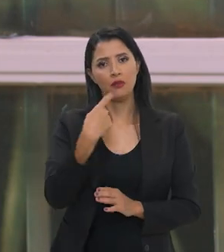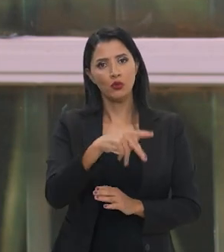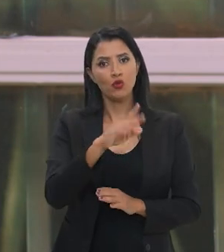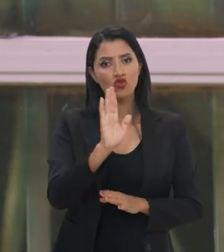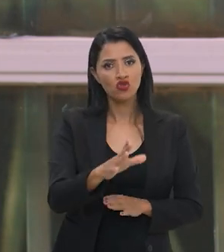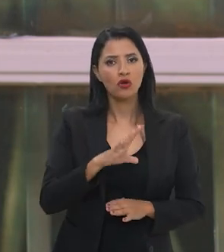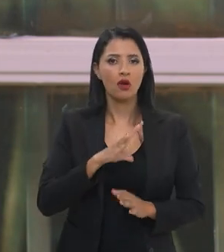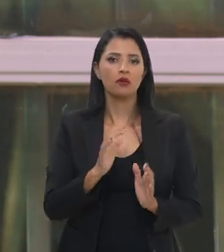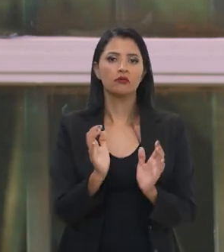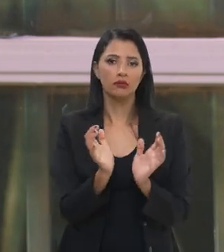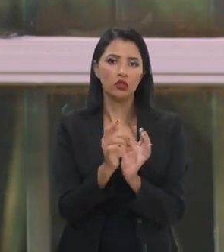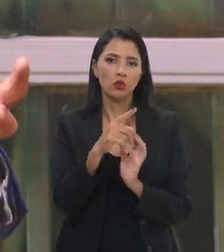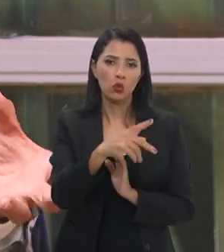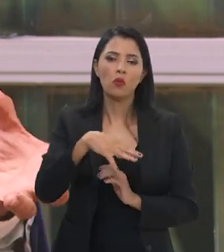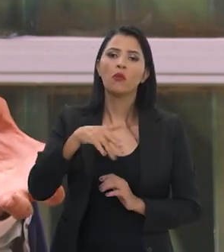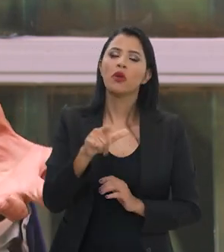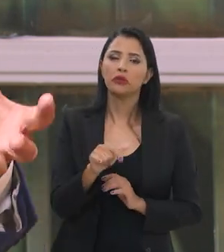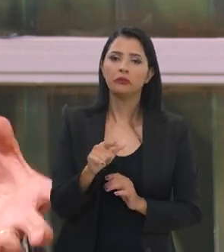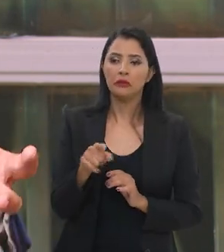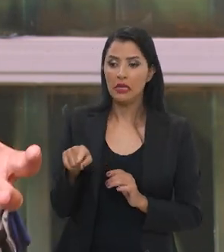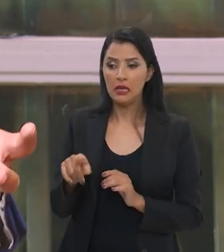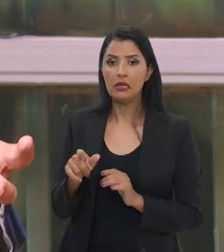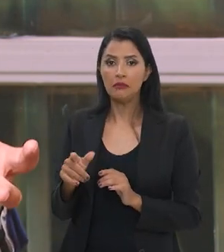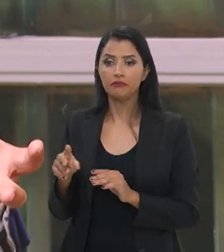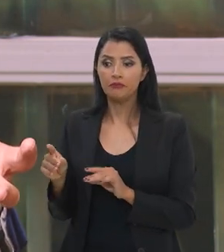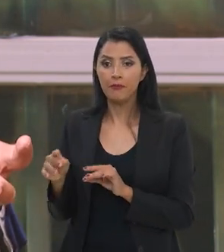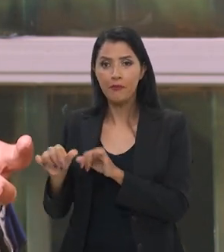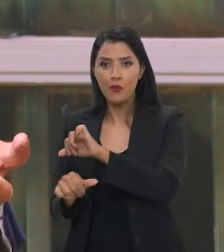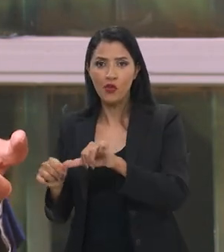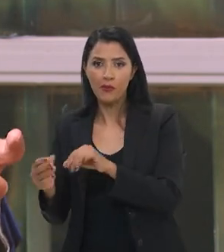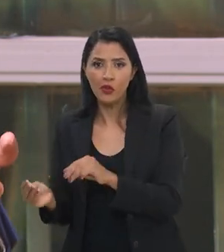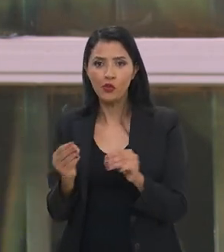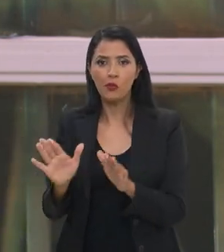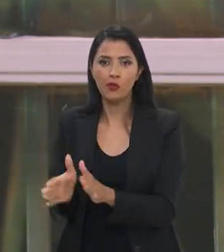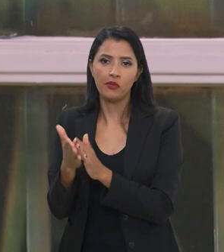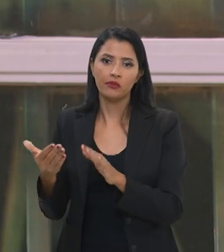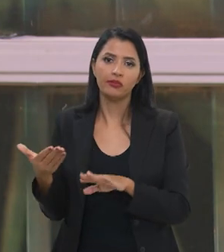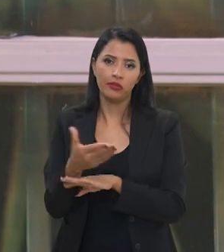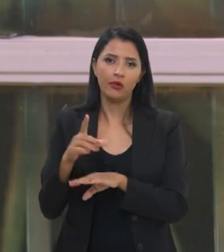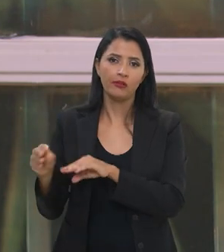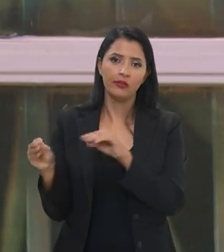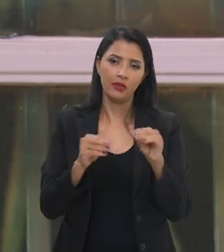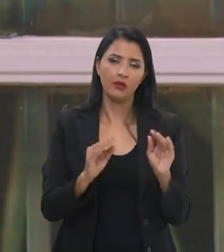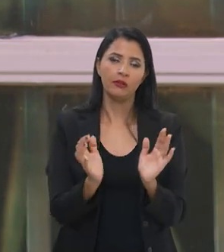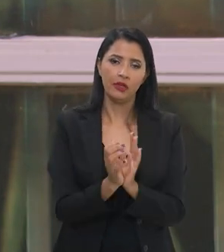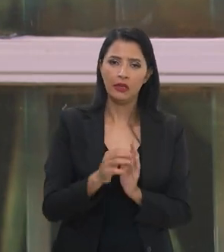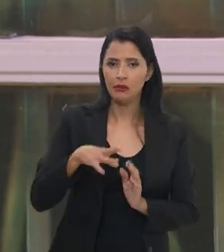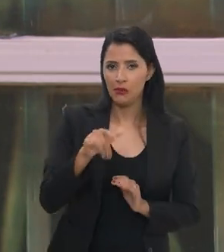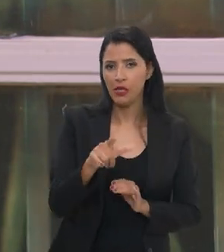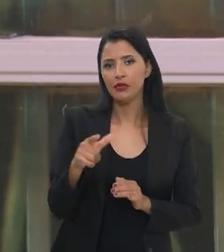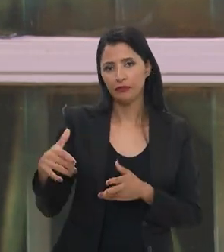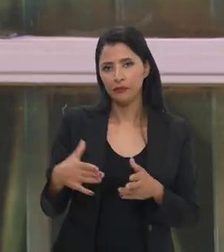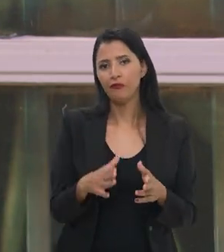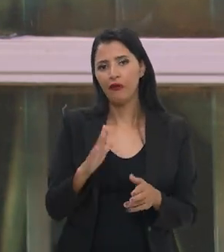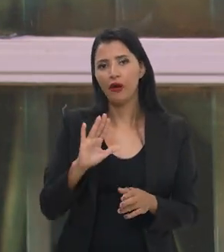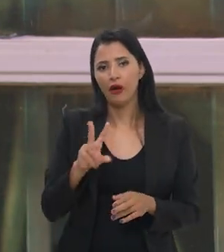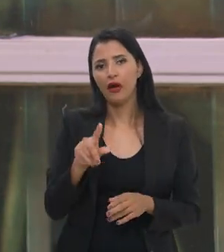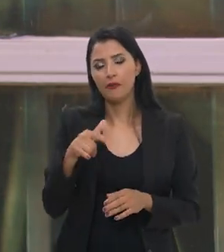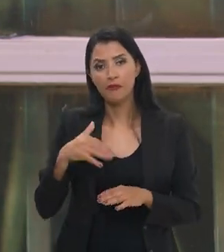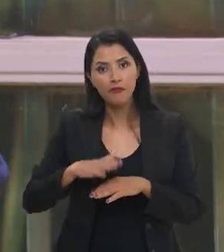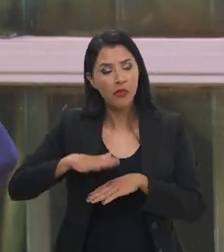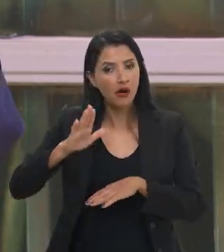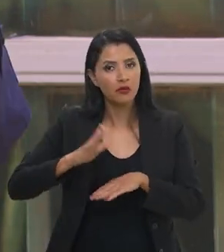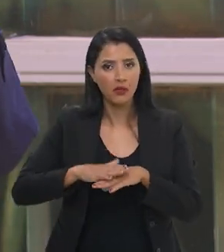da classe média e crescer o número de pessoas na classe média esse caminho o Brasil vai